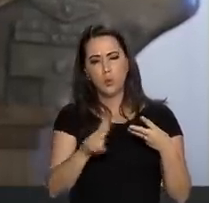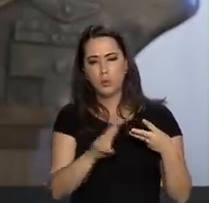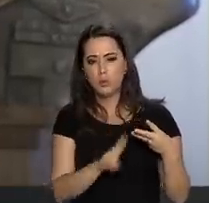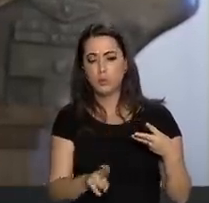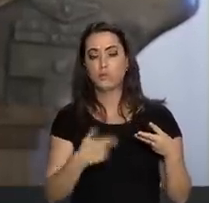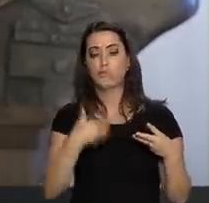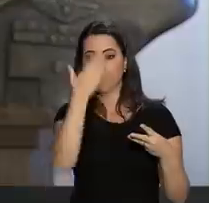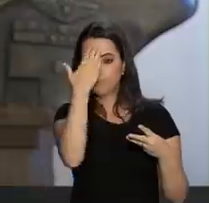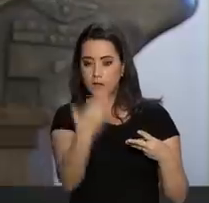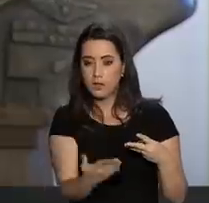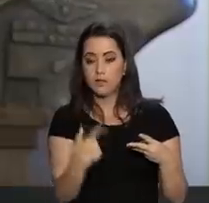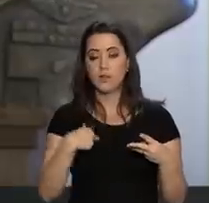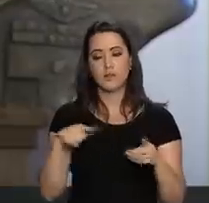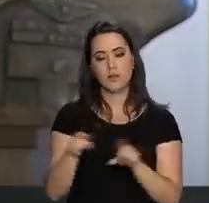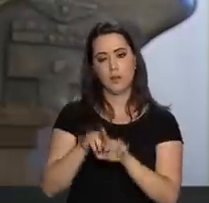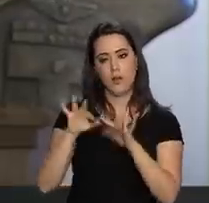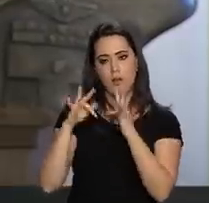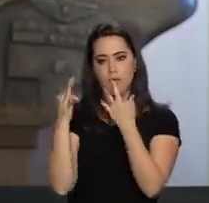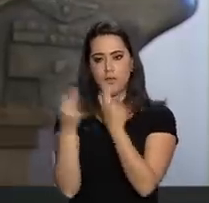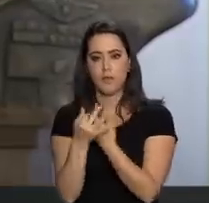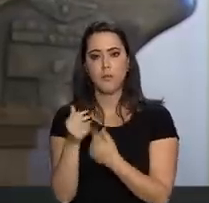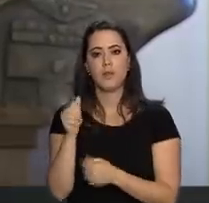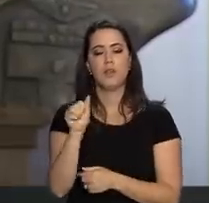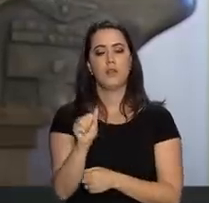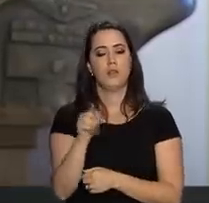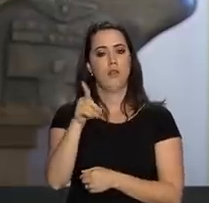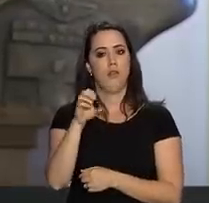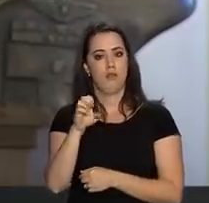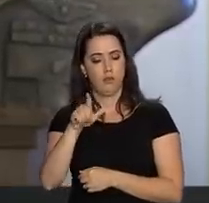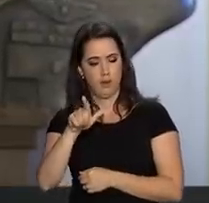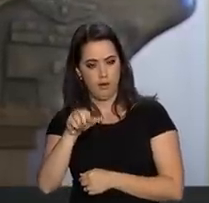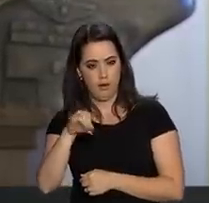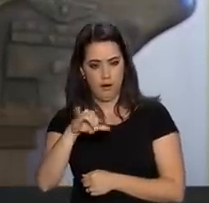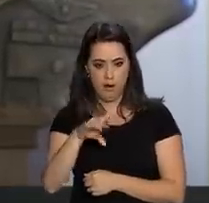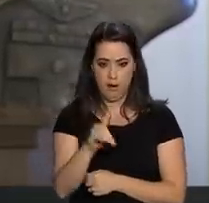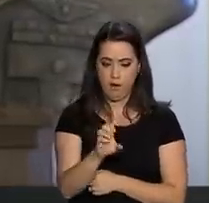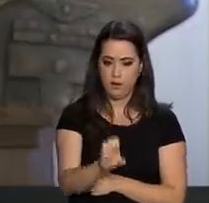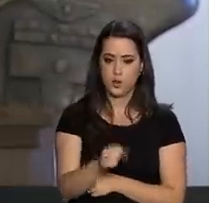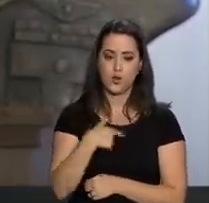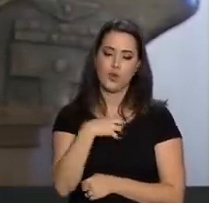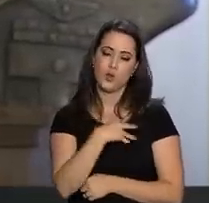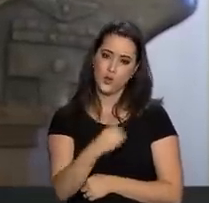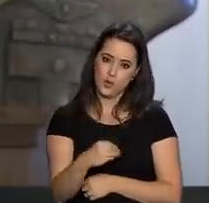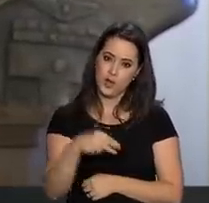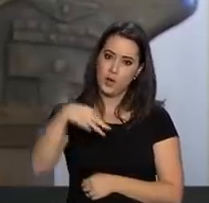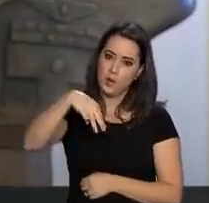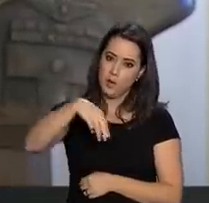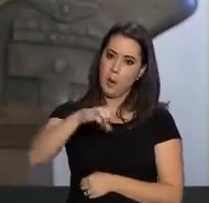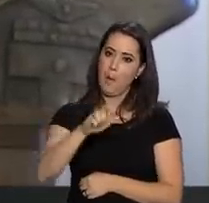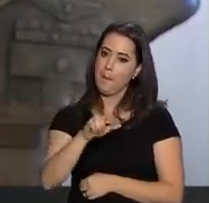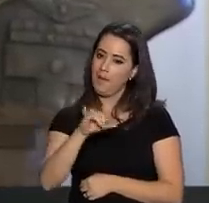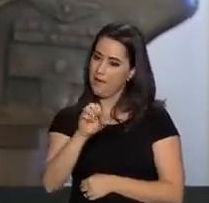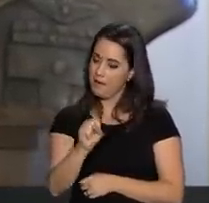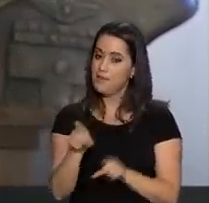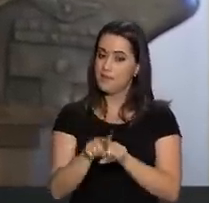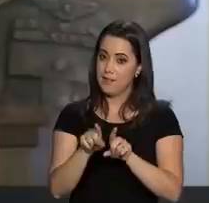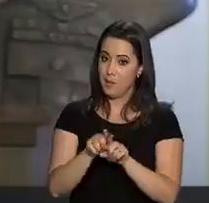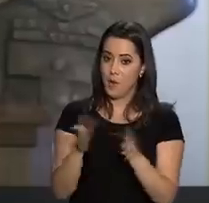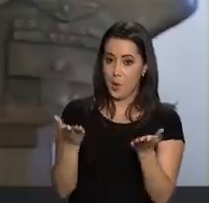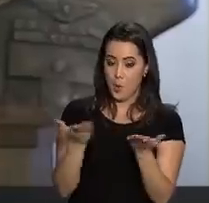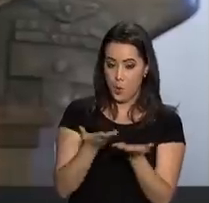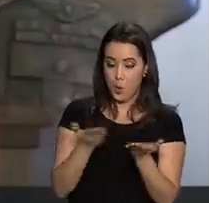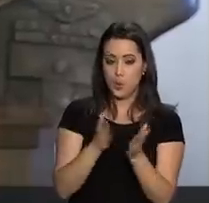A minha querida família, Adelaide, meus filhos, Melissa, parabéns pelo aniversário de hoje.